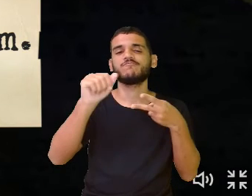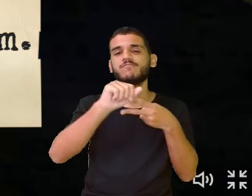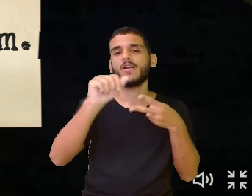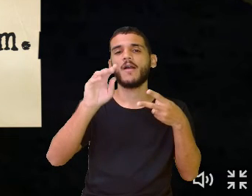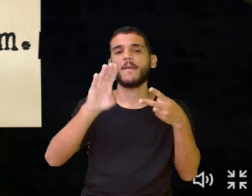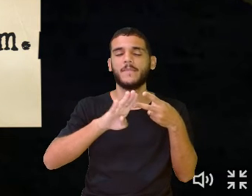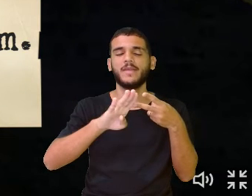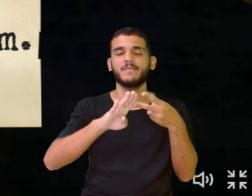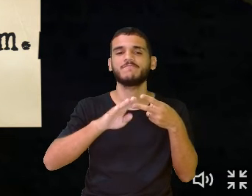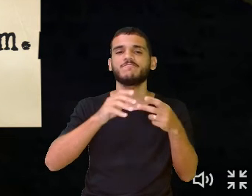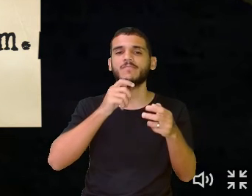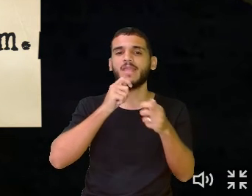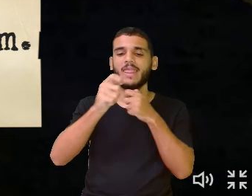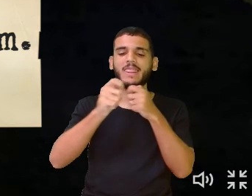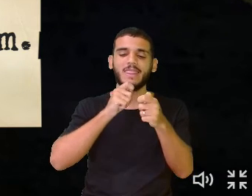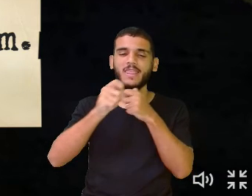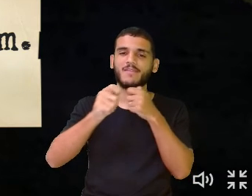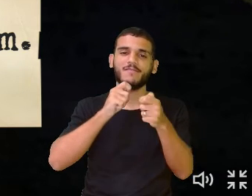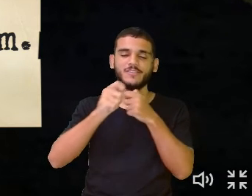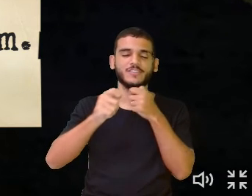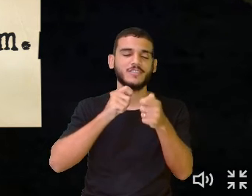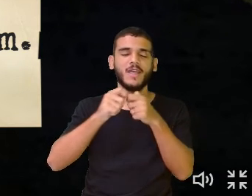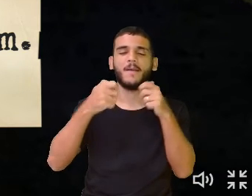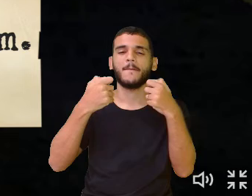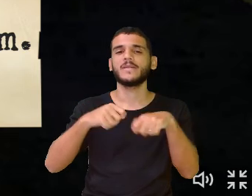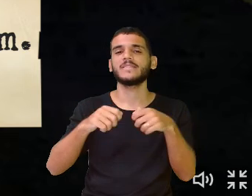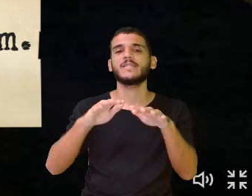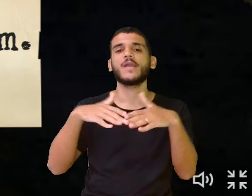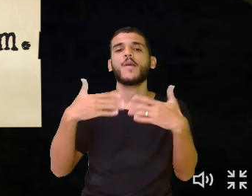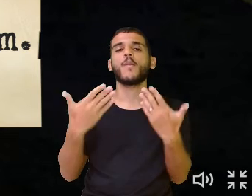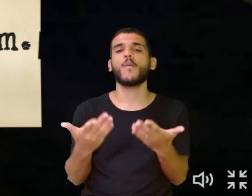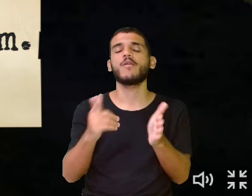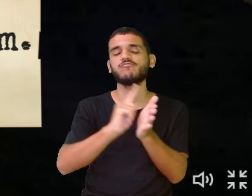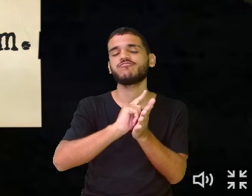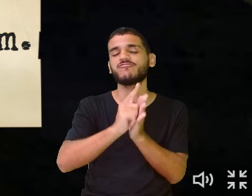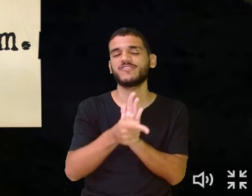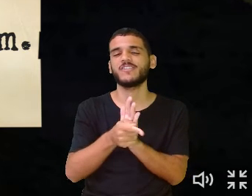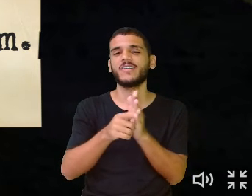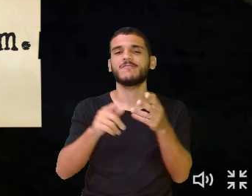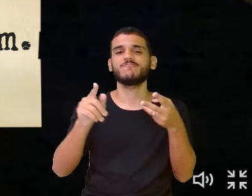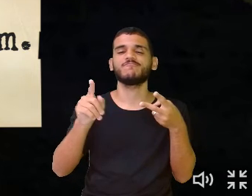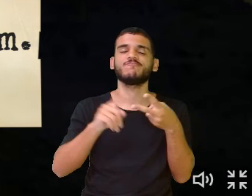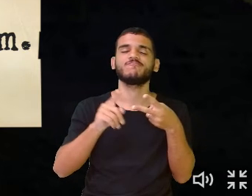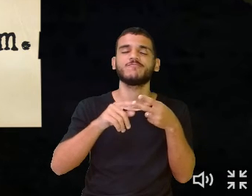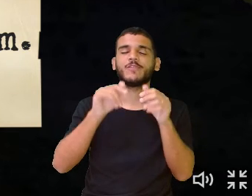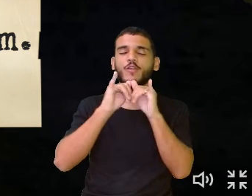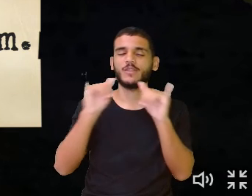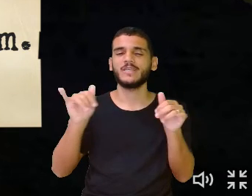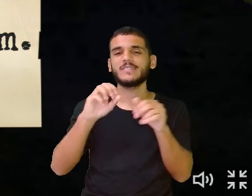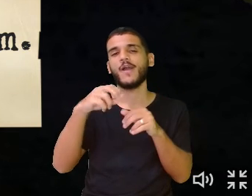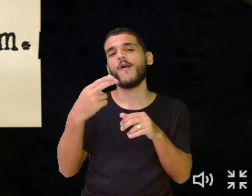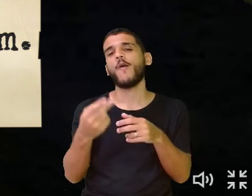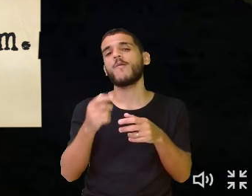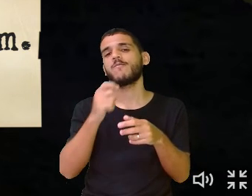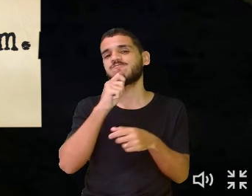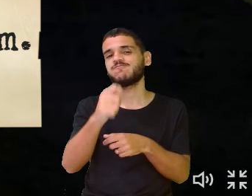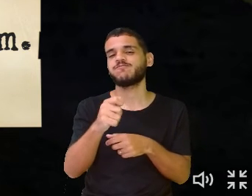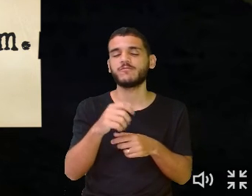feita entrevista? Vamos facilitar para vocês. Letra A, notícia. Letra B, reportagem. Qual